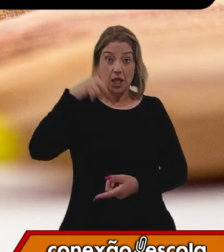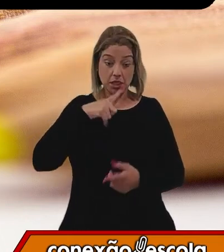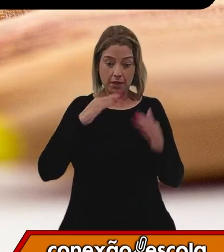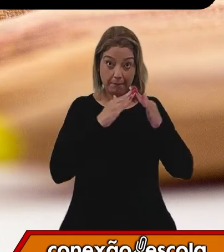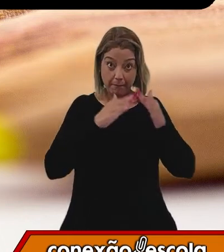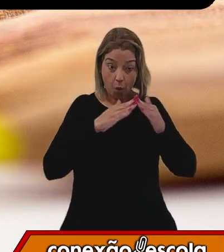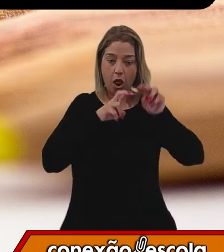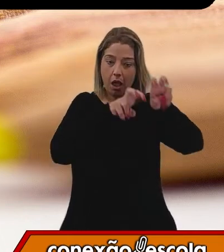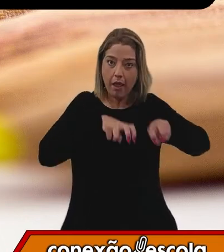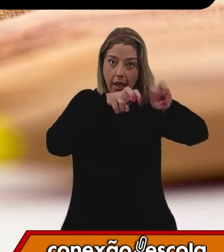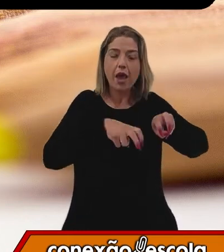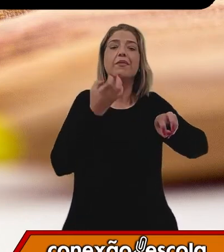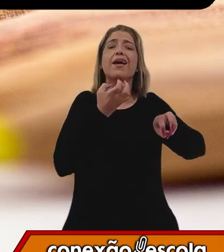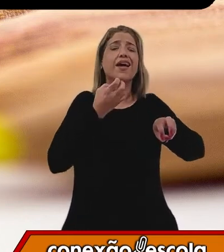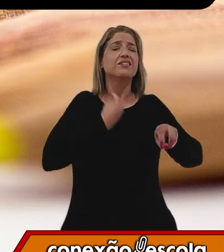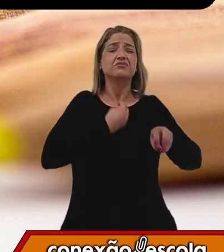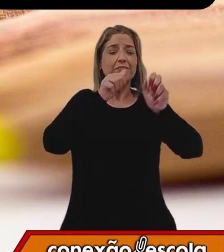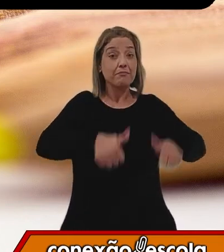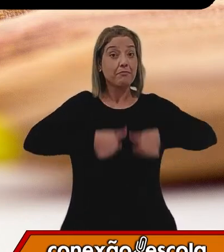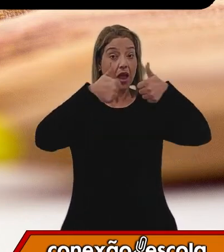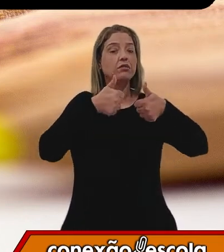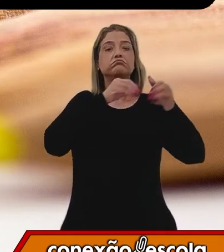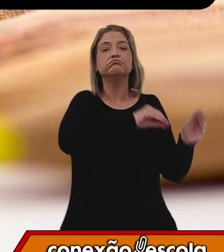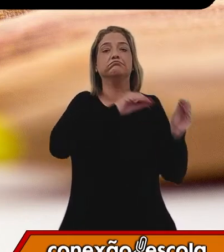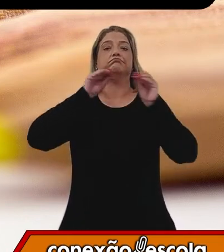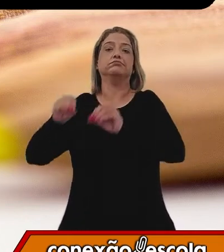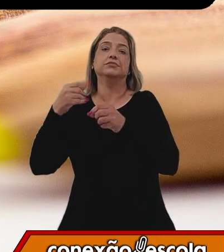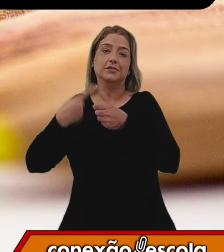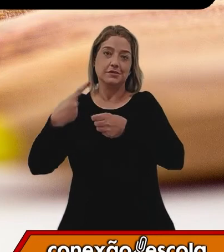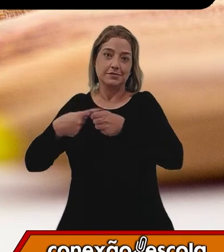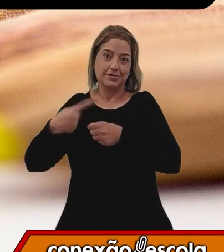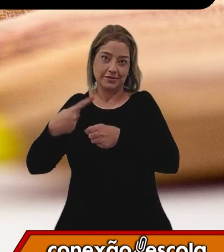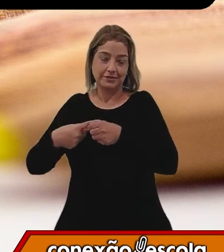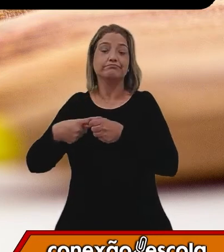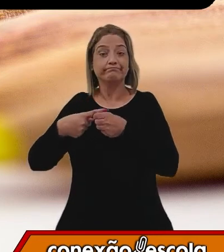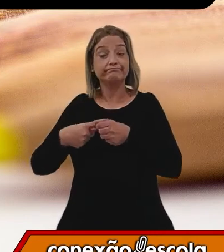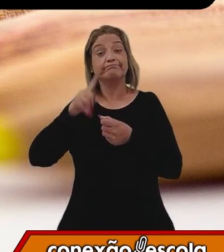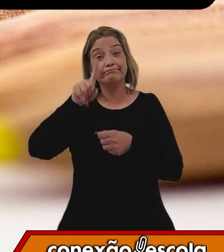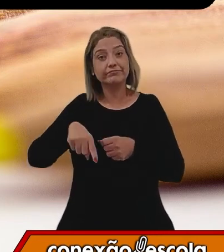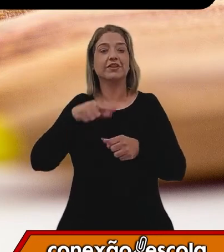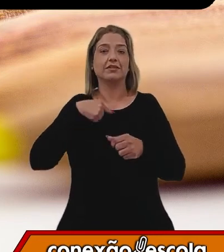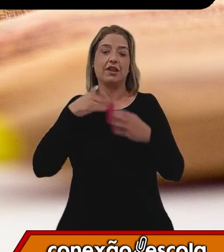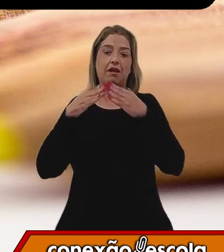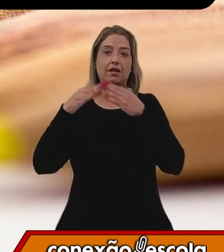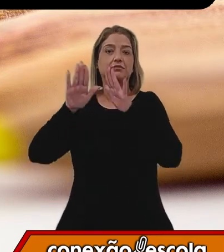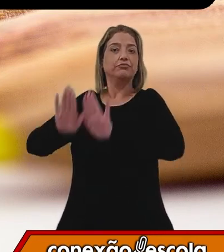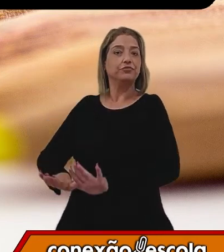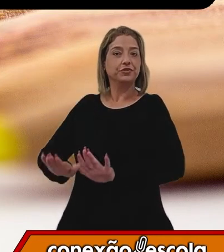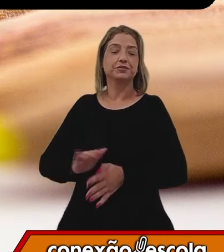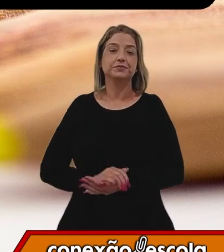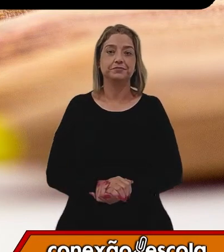campo em busca de melhores condições de vida se deslocam para a cidade e fazem ali sua moradia.